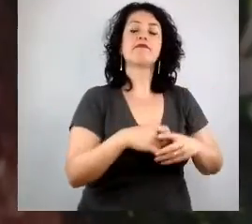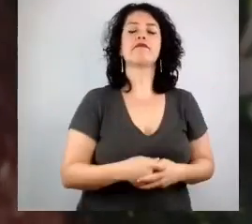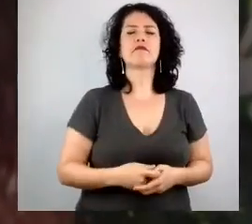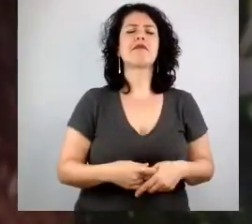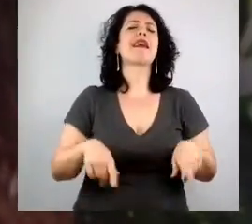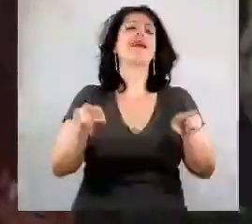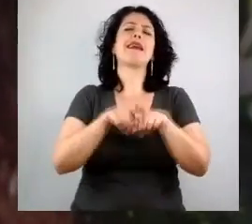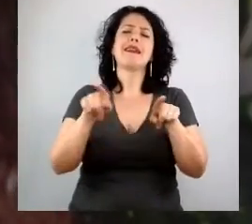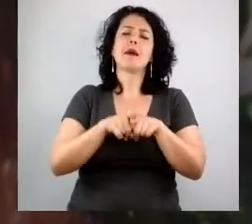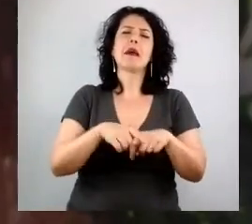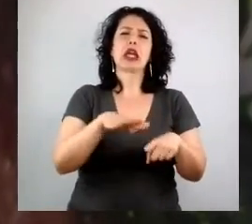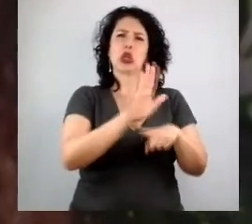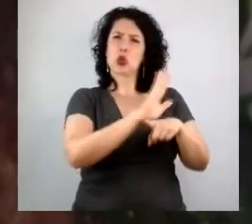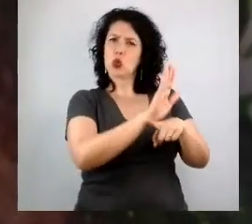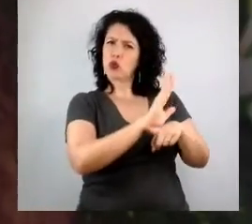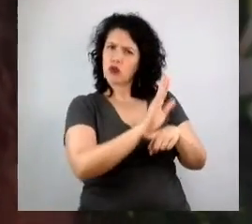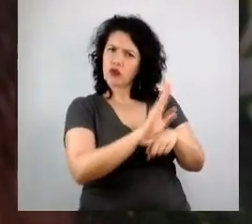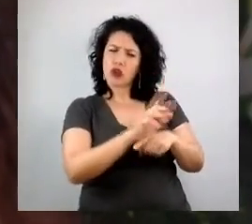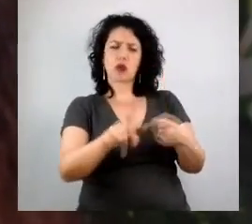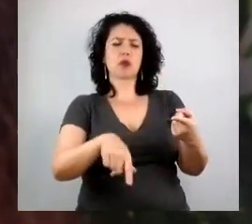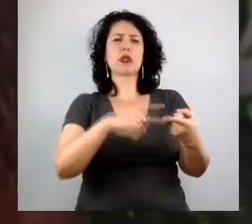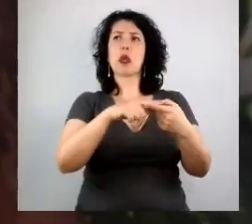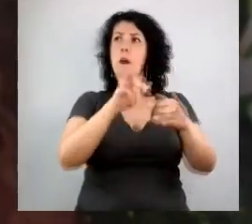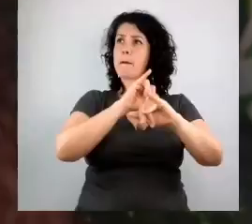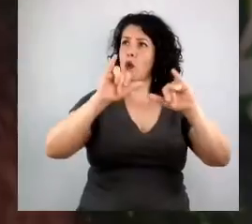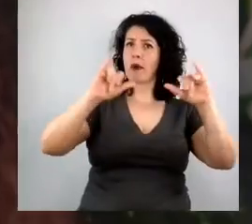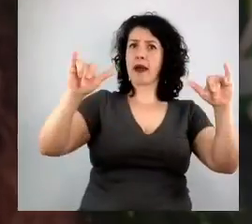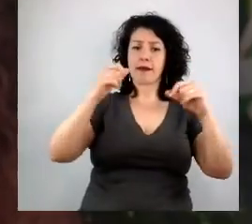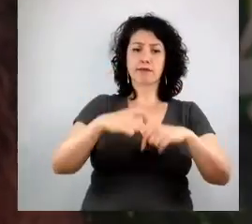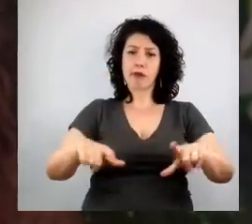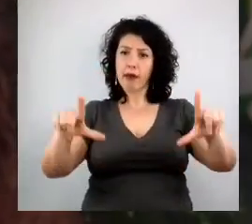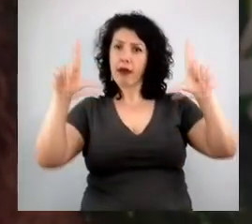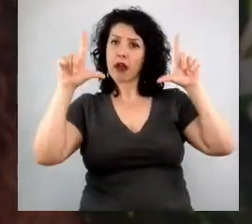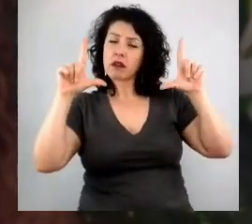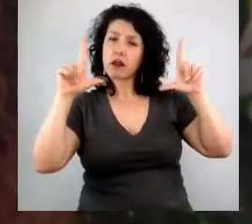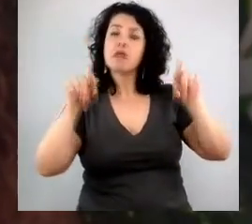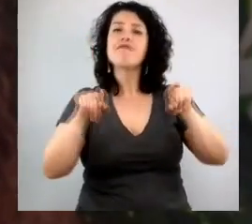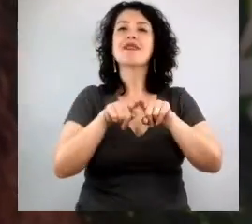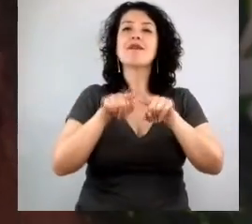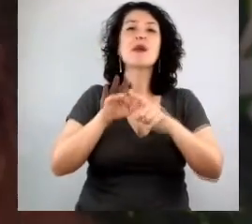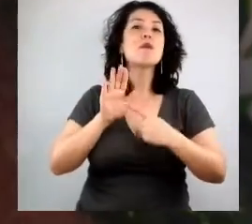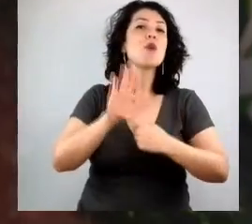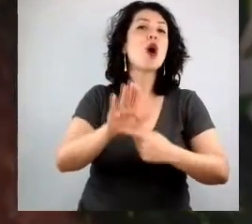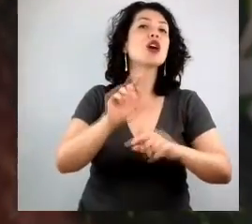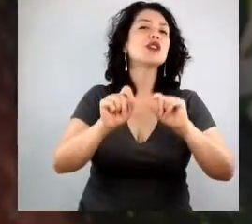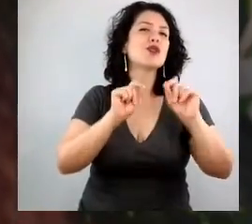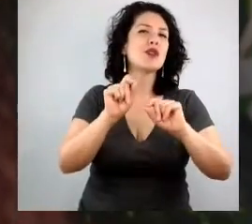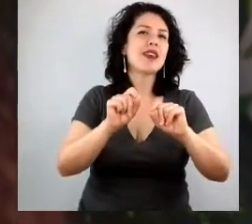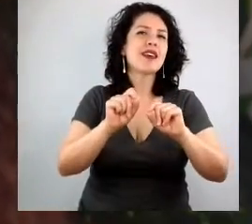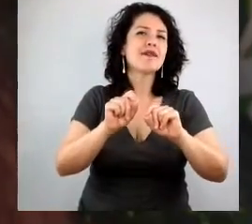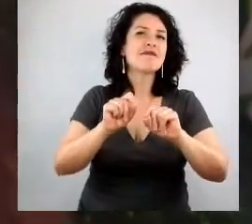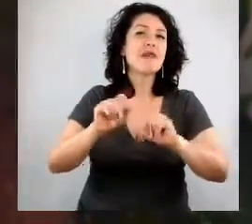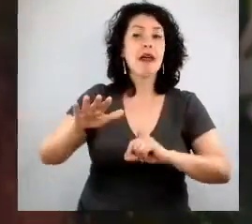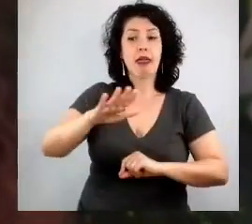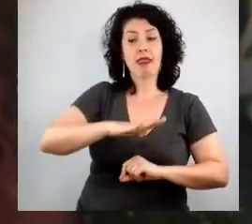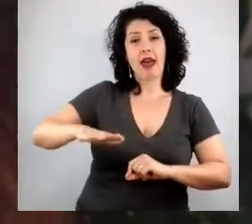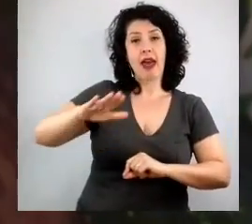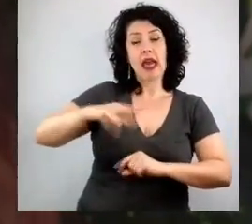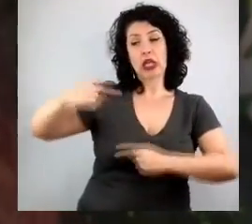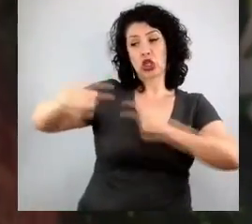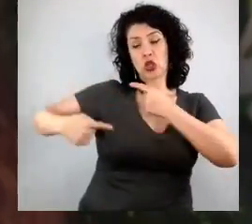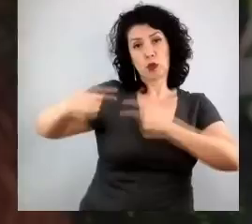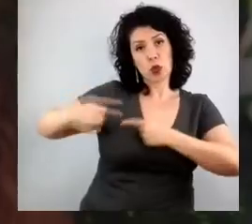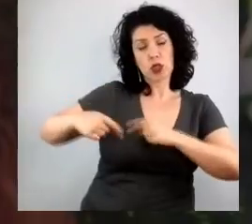frente ou por trás das câmeras, na política, né, nas empresas, enfim,